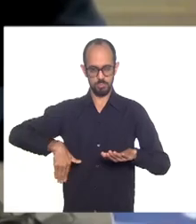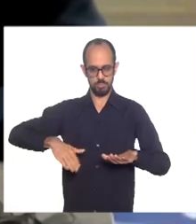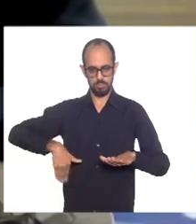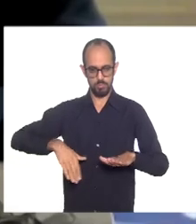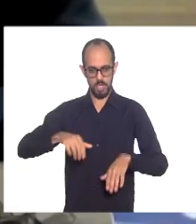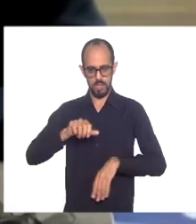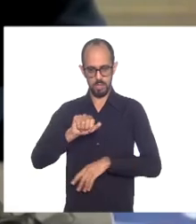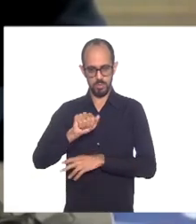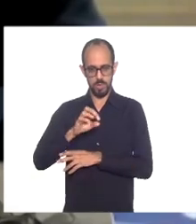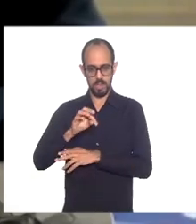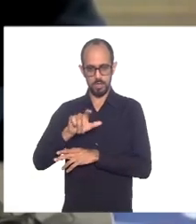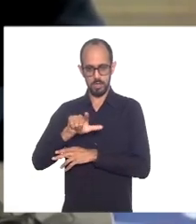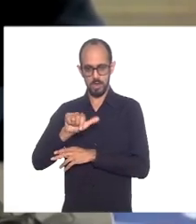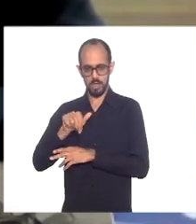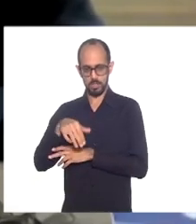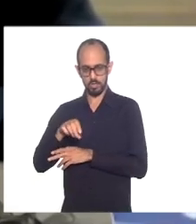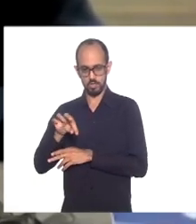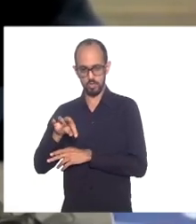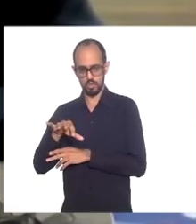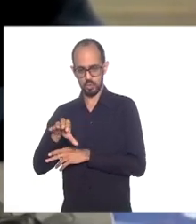potencial grande